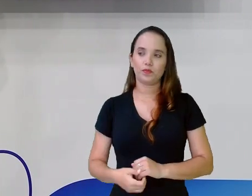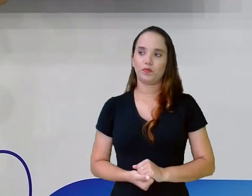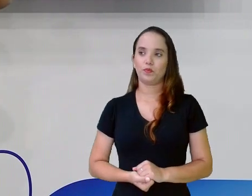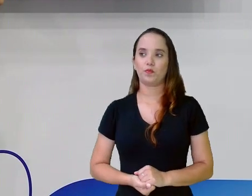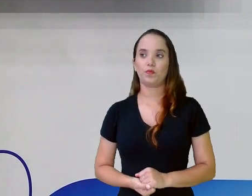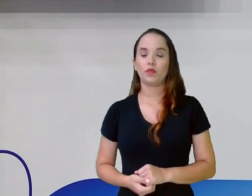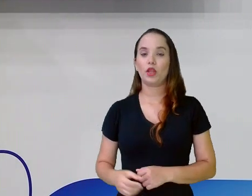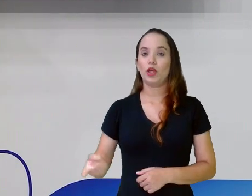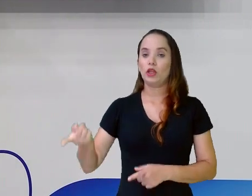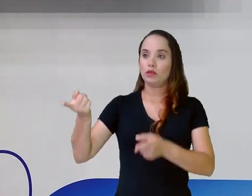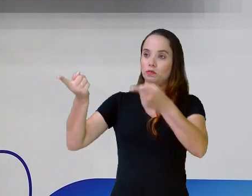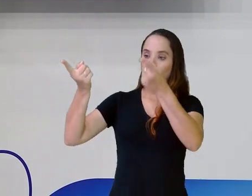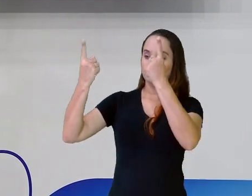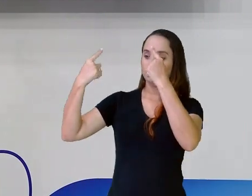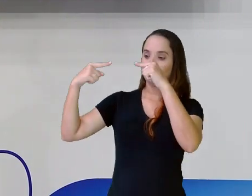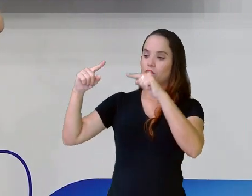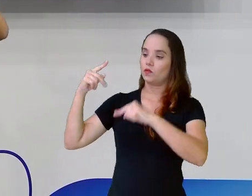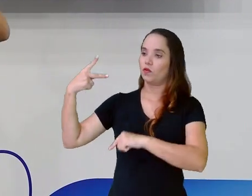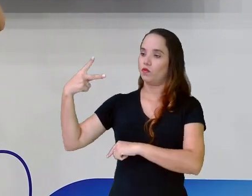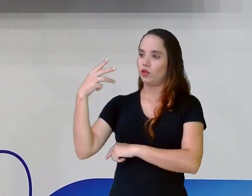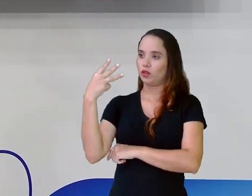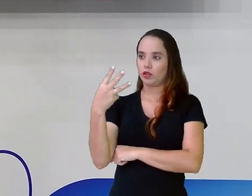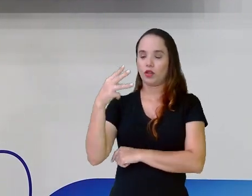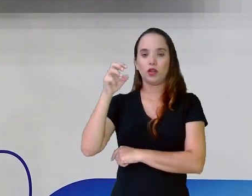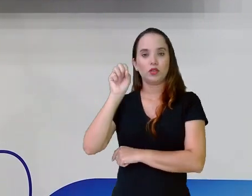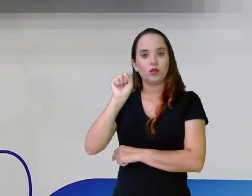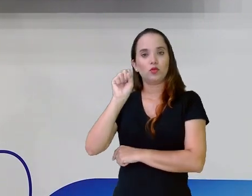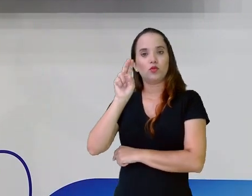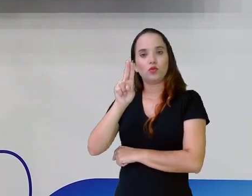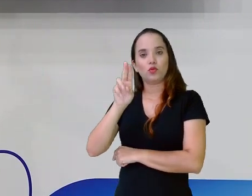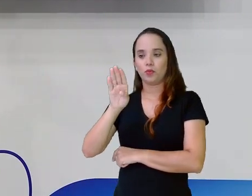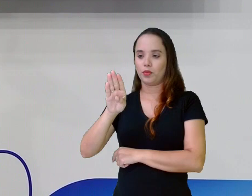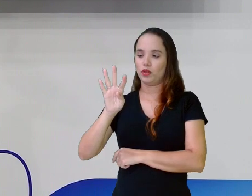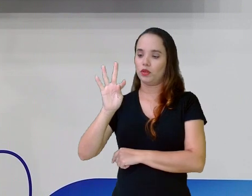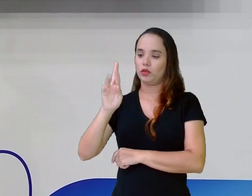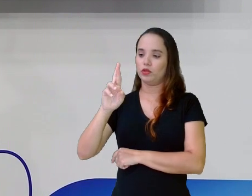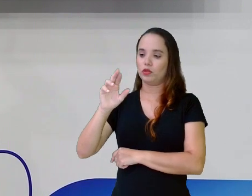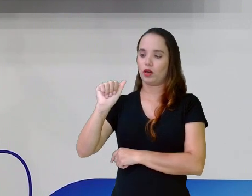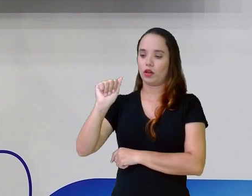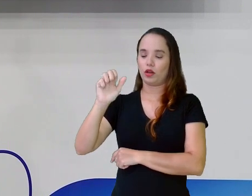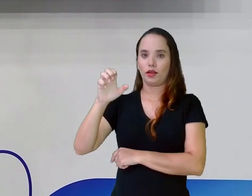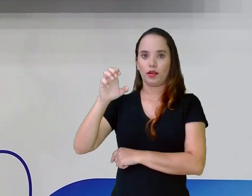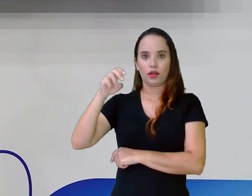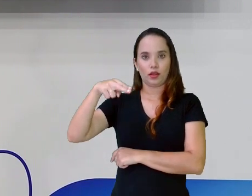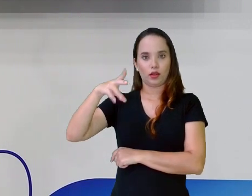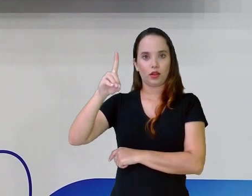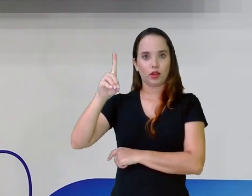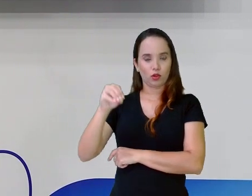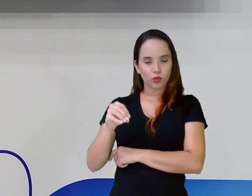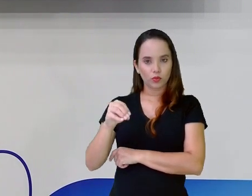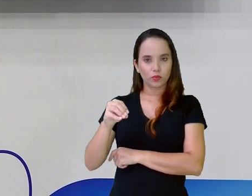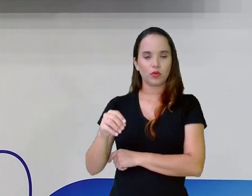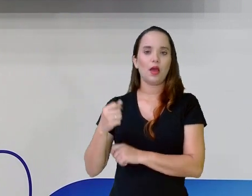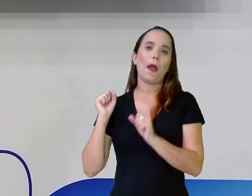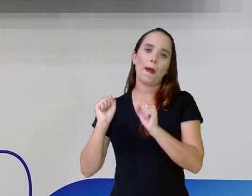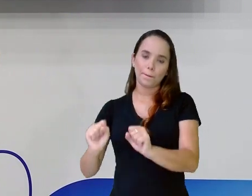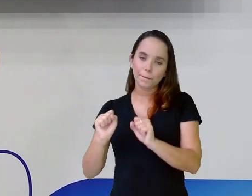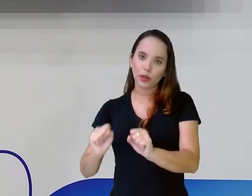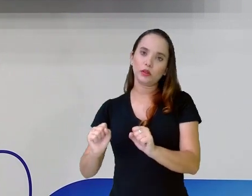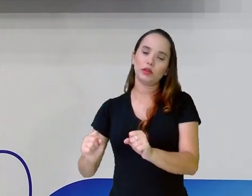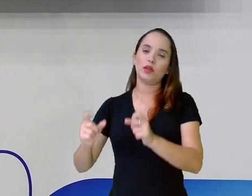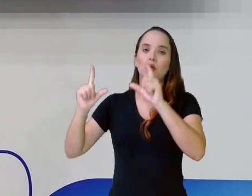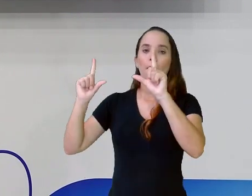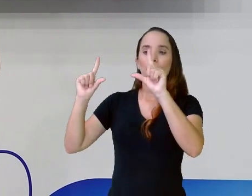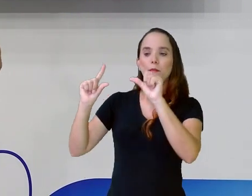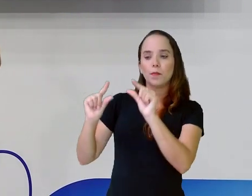minuendo. Subtraindo é o número menor ou igual, porque o meu resultado pode ser 0. Eu